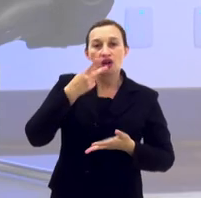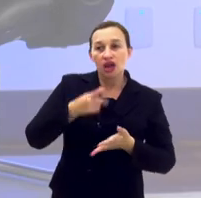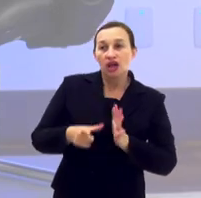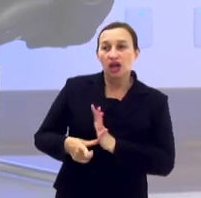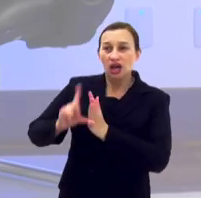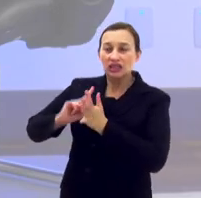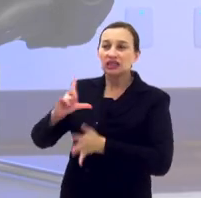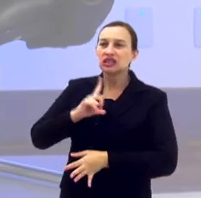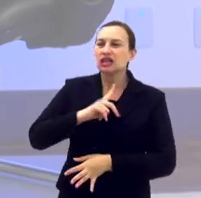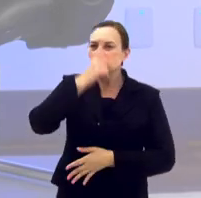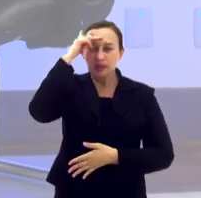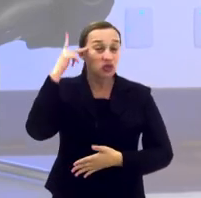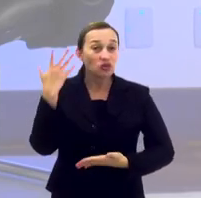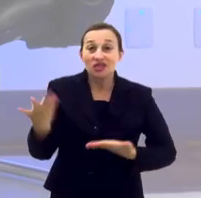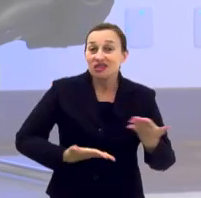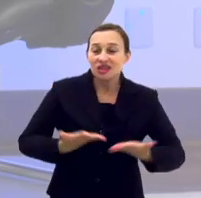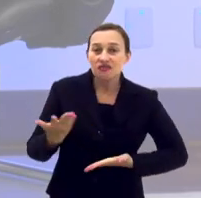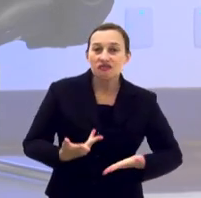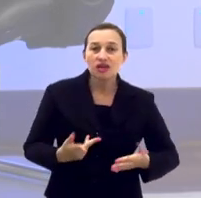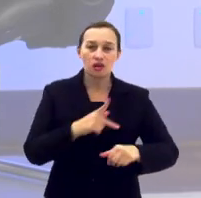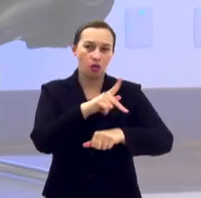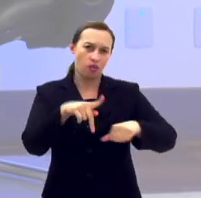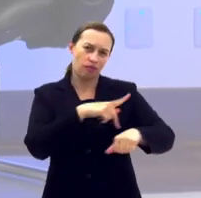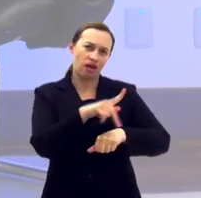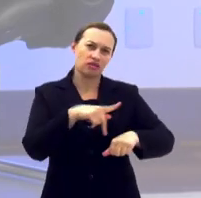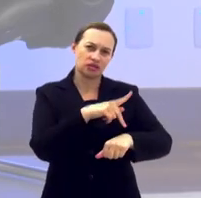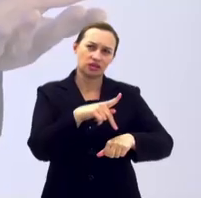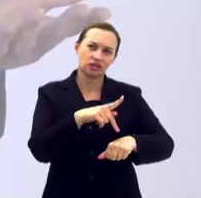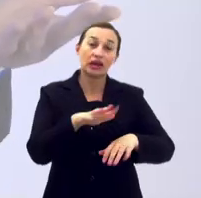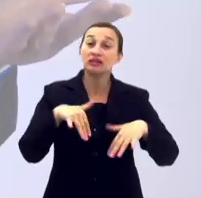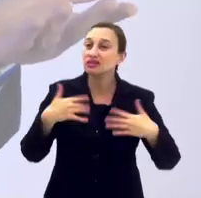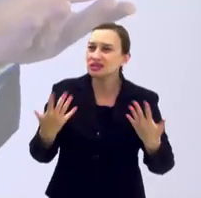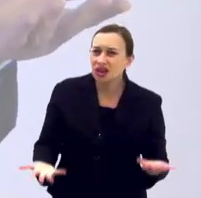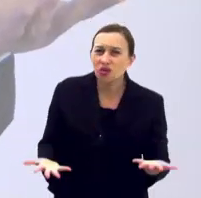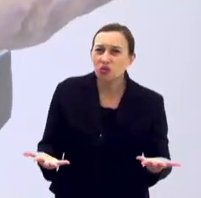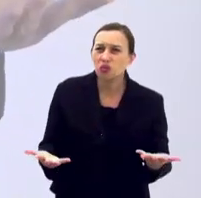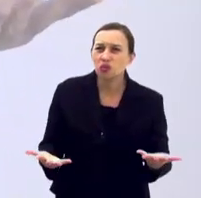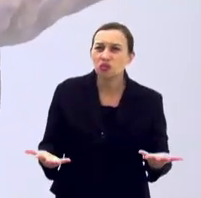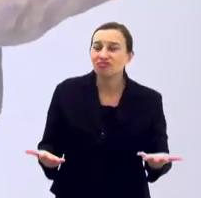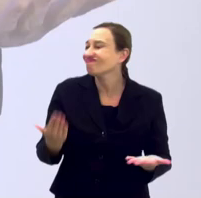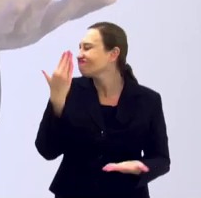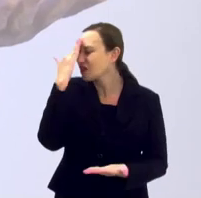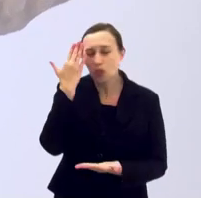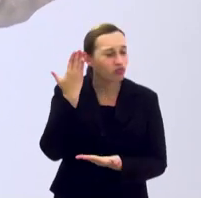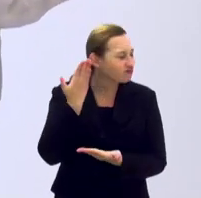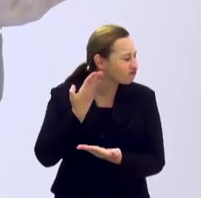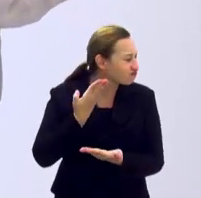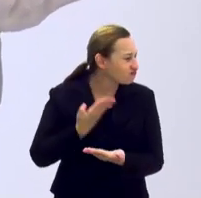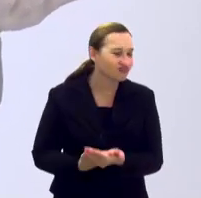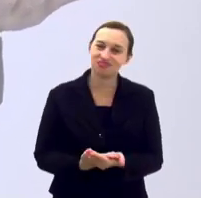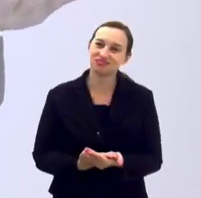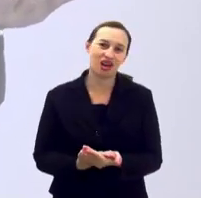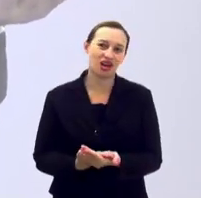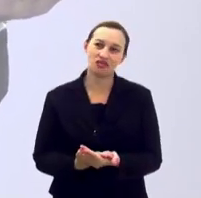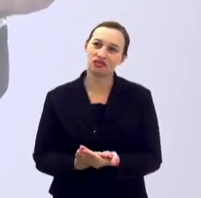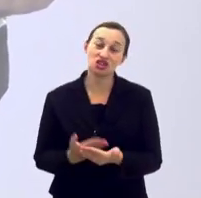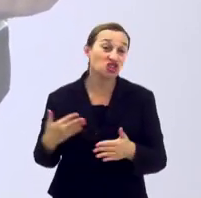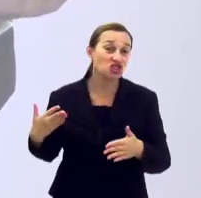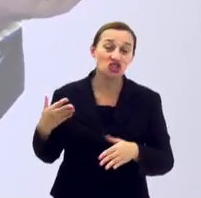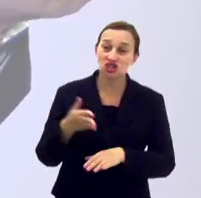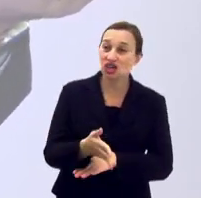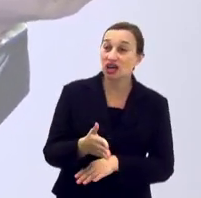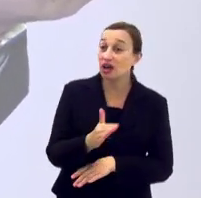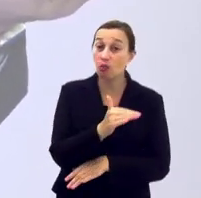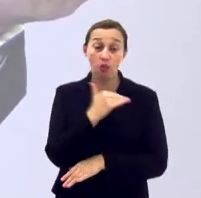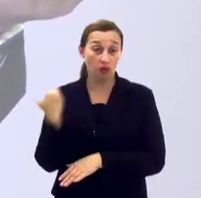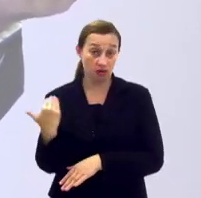Como eu falei antes, tinham pessoas que serviram aquele país. Então, eles não acreditavam que chegaria